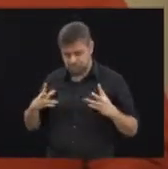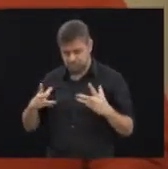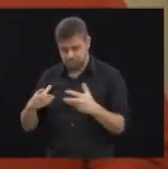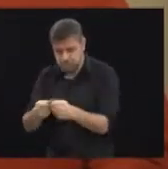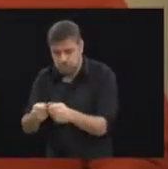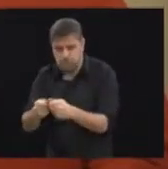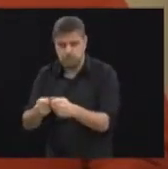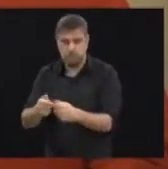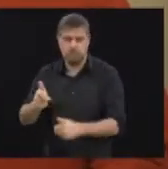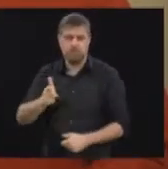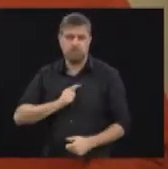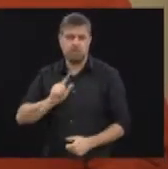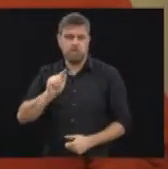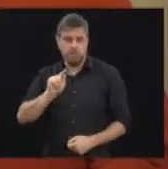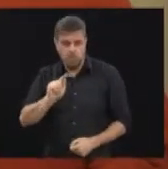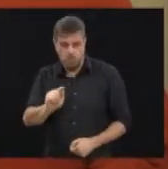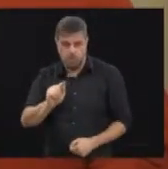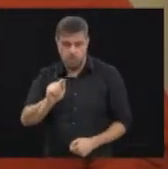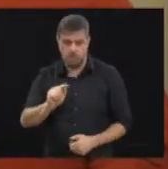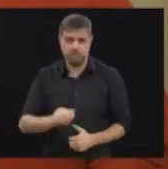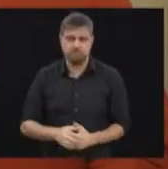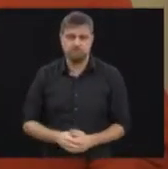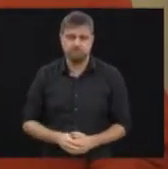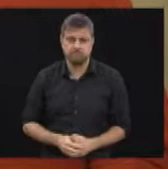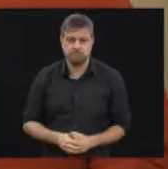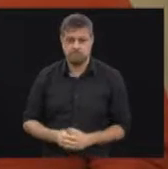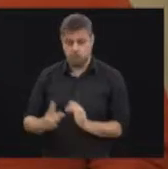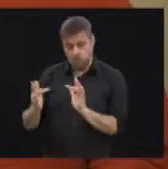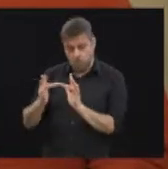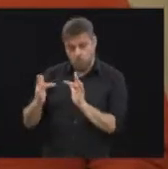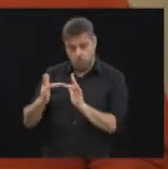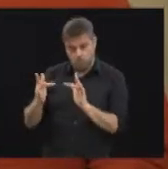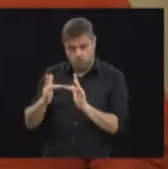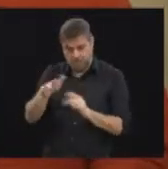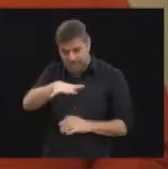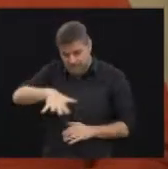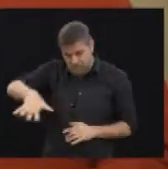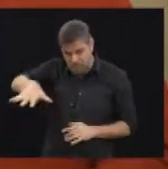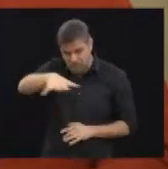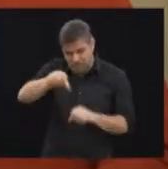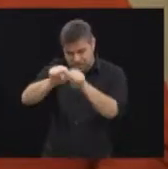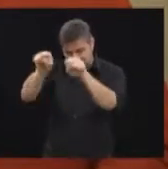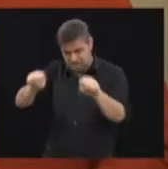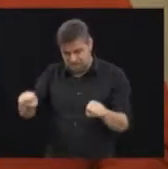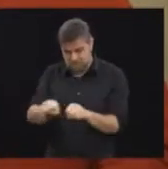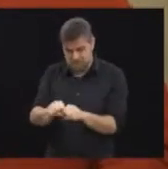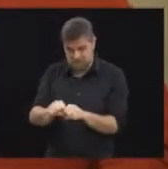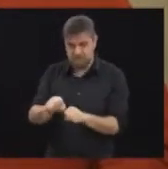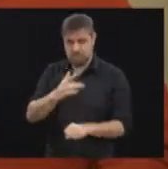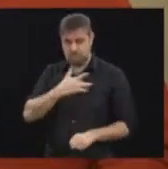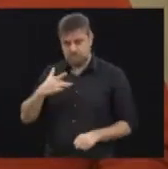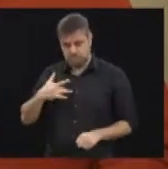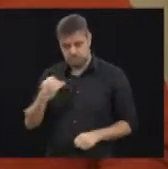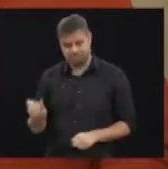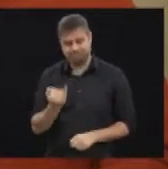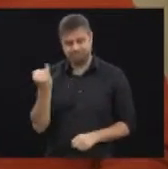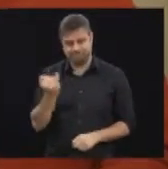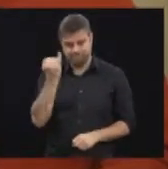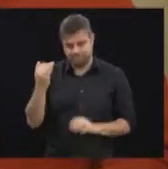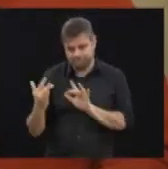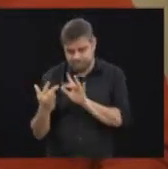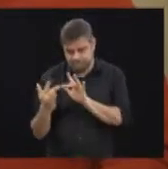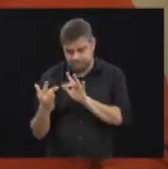uma formação completa, ela envolve o contato com os serviços, né? Isso é